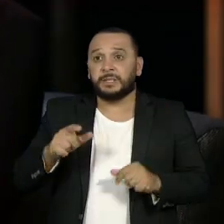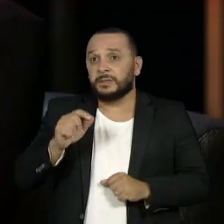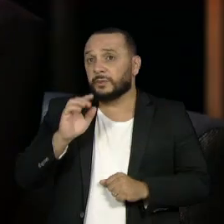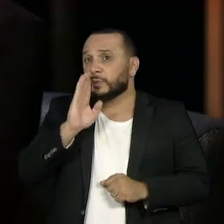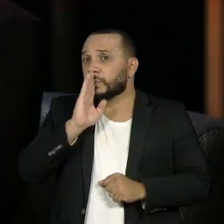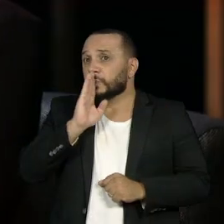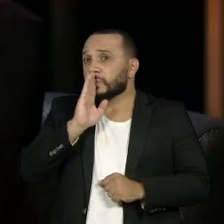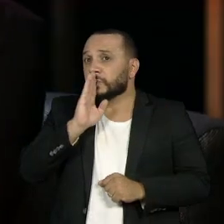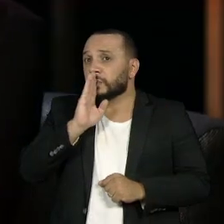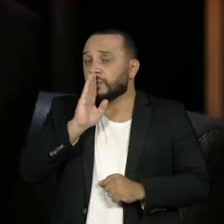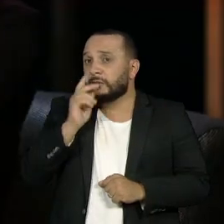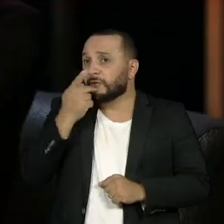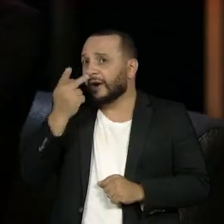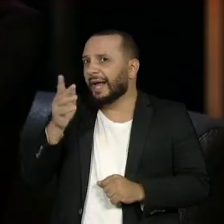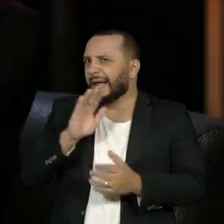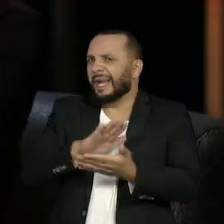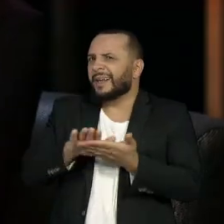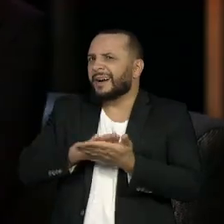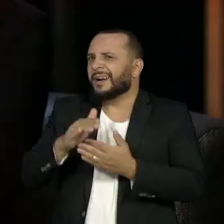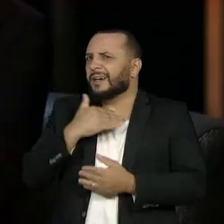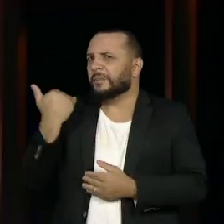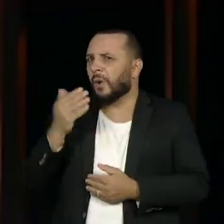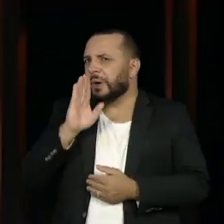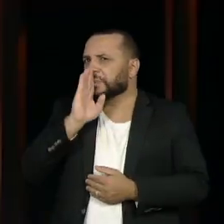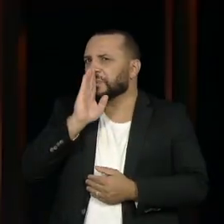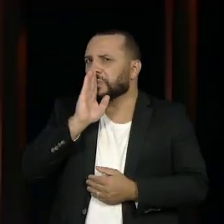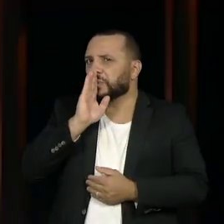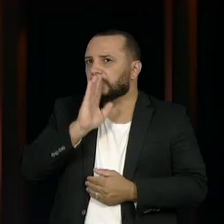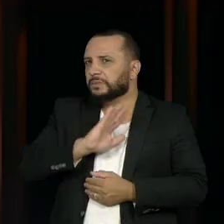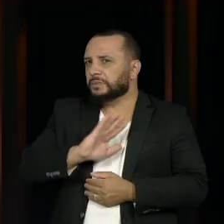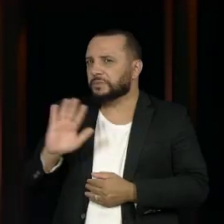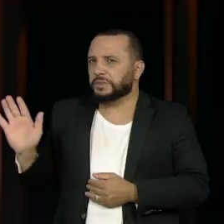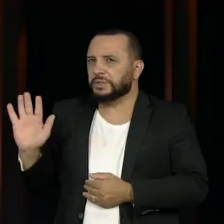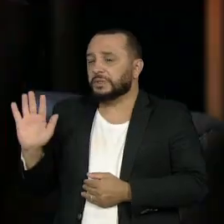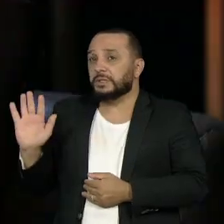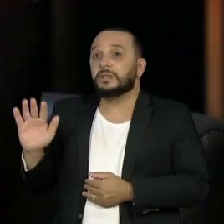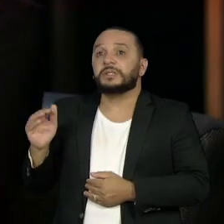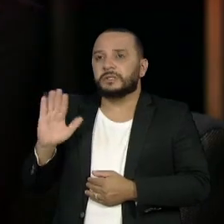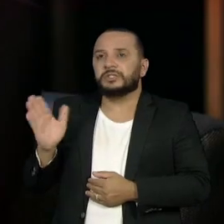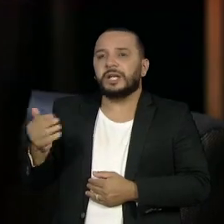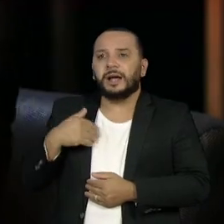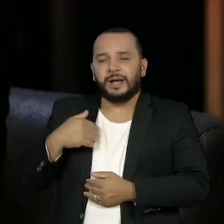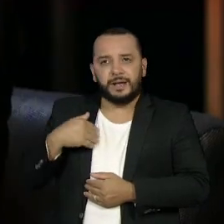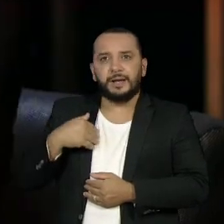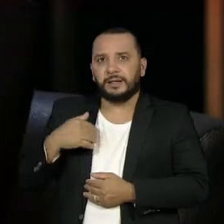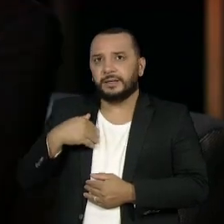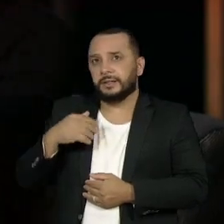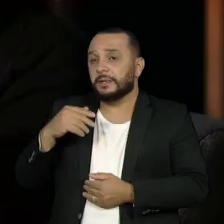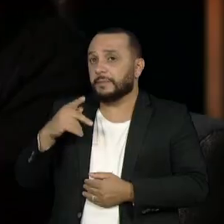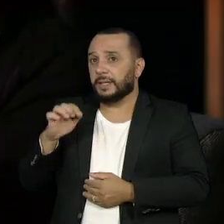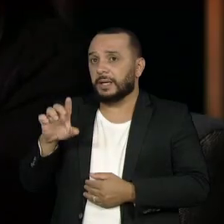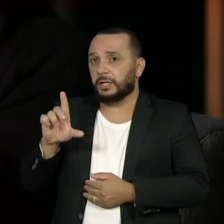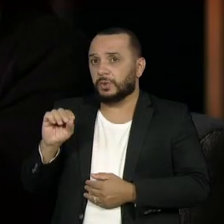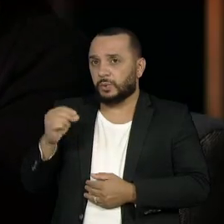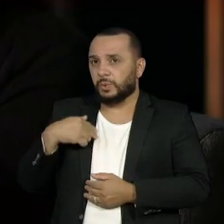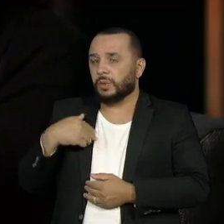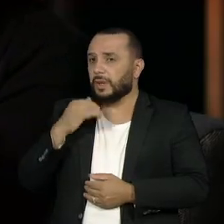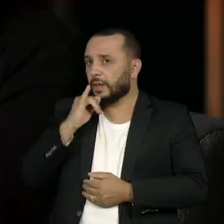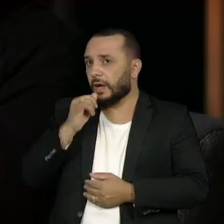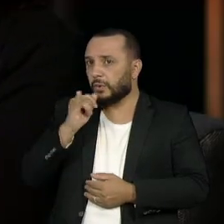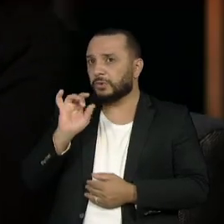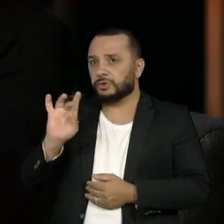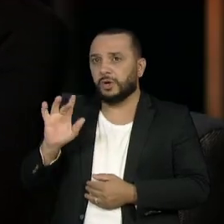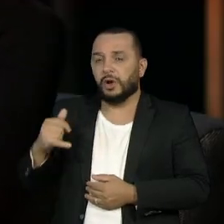as pessoas não conseguem narrar Pedro nava que você citou ele só na rua adulto e como adulto ele narra